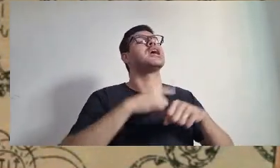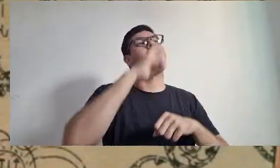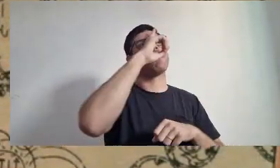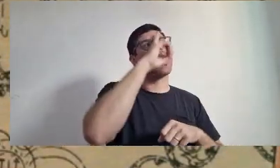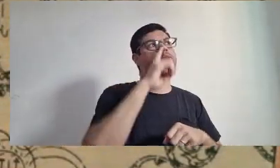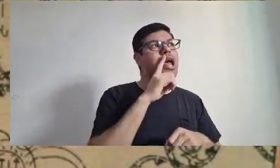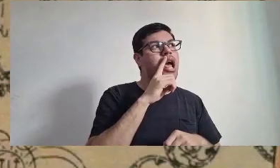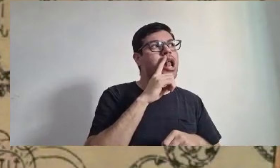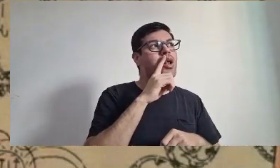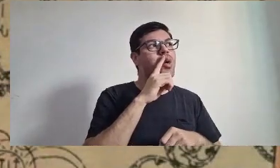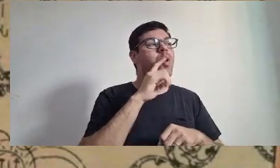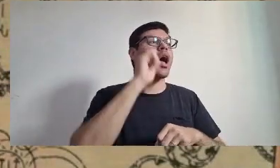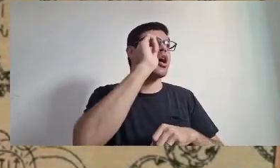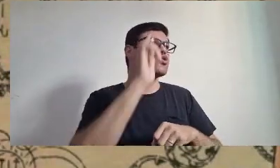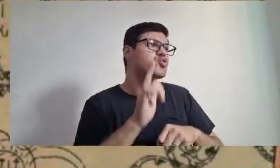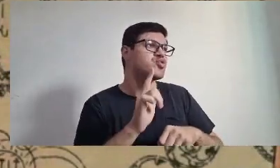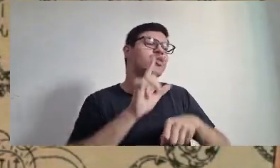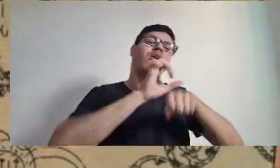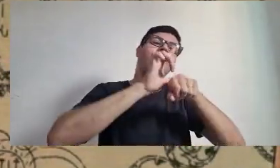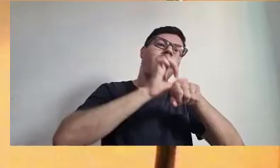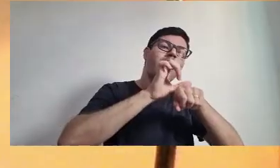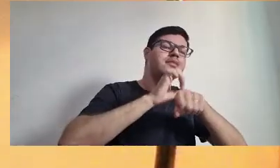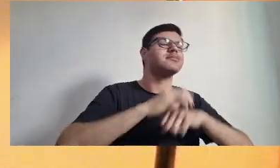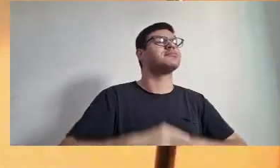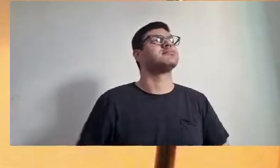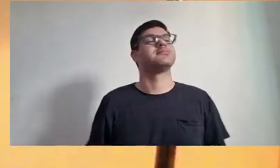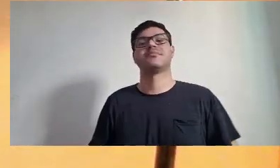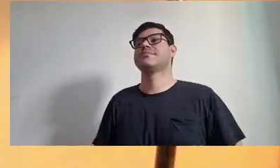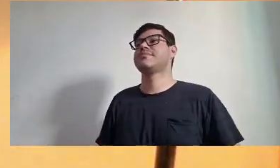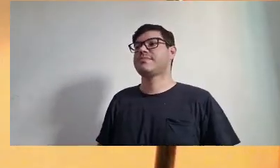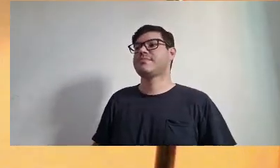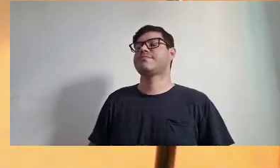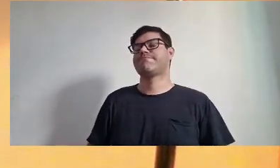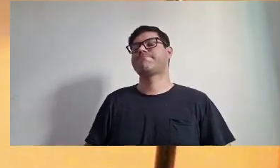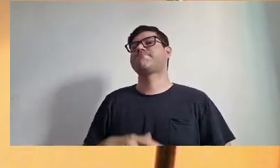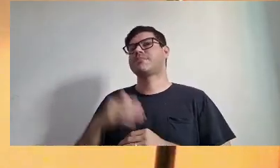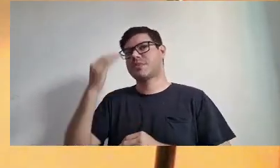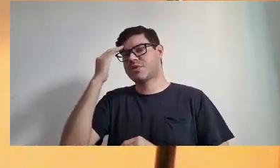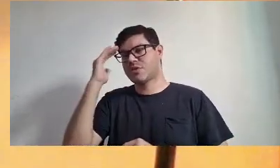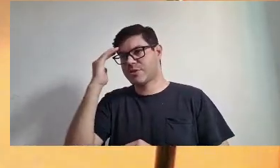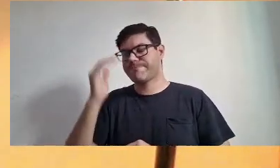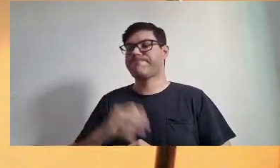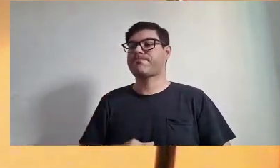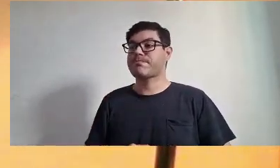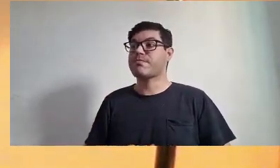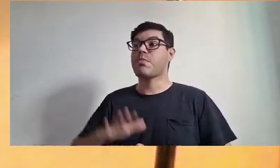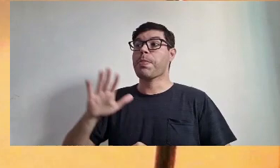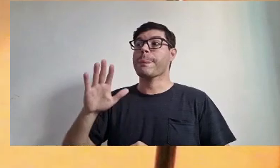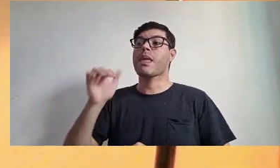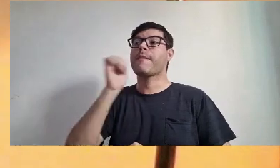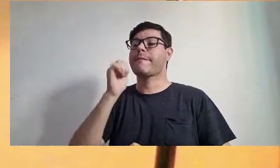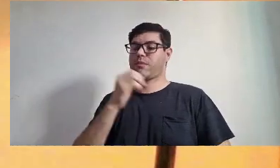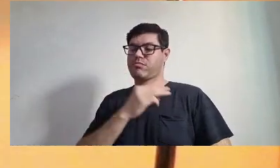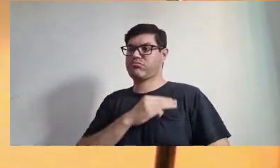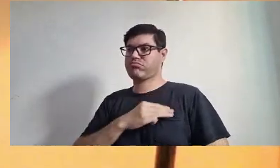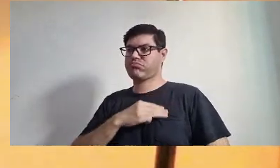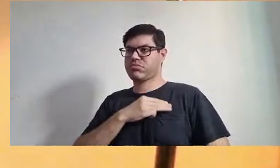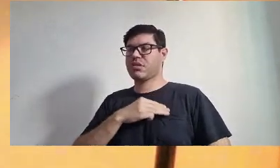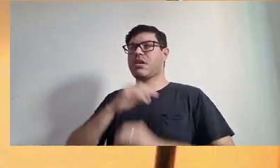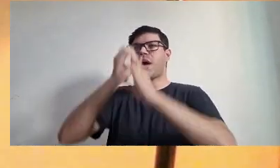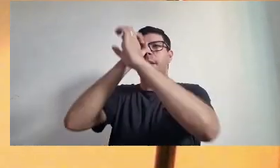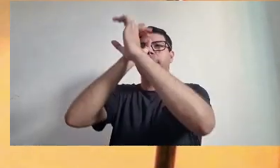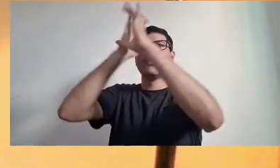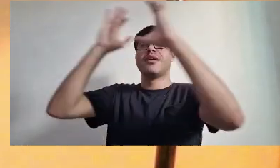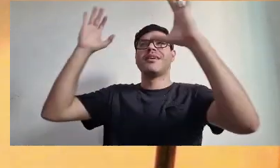o lilás, ou roxinho. Muito bem. Agora, essa visão da missionária, dali surgia a Igreja do